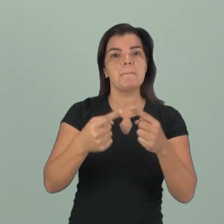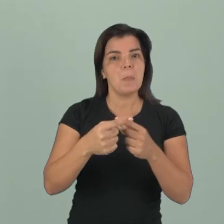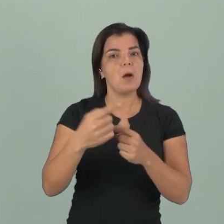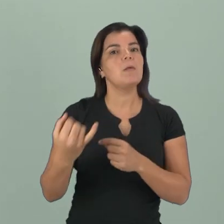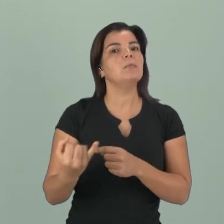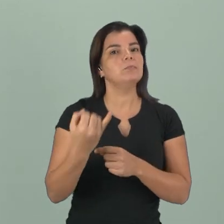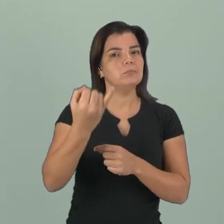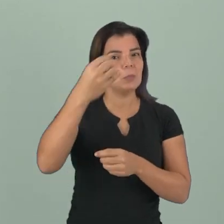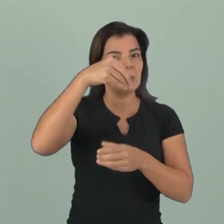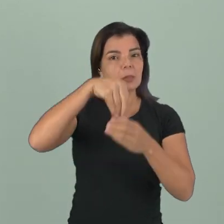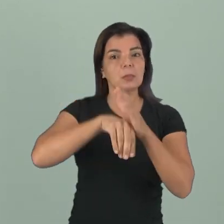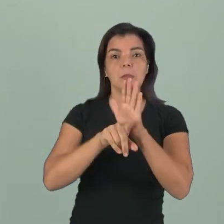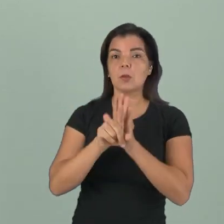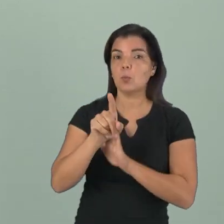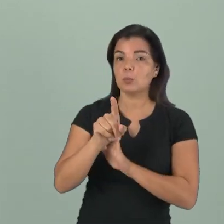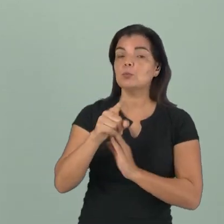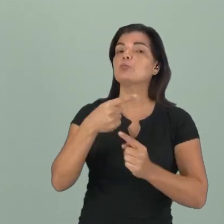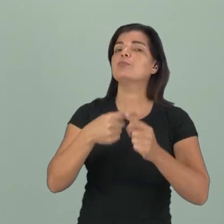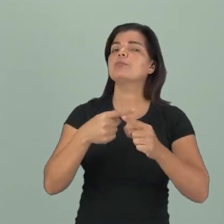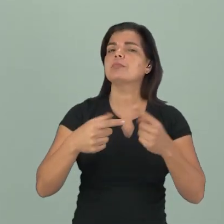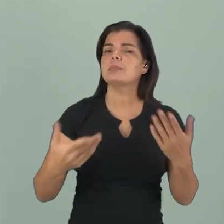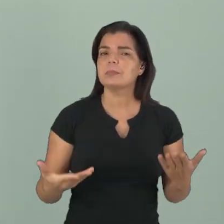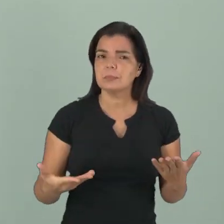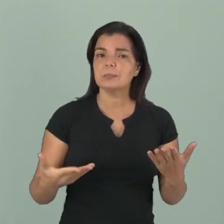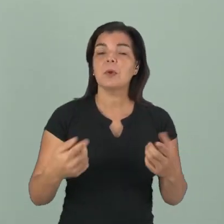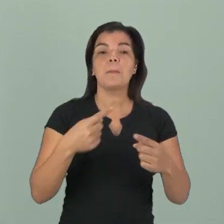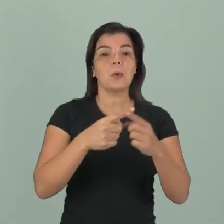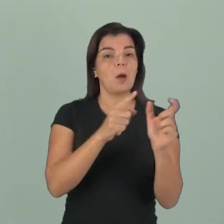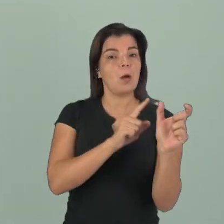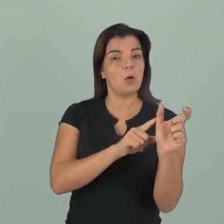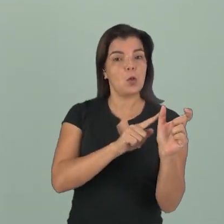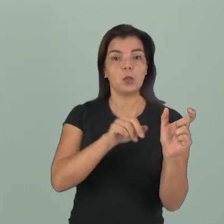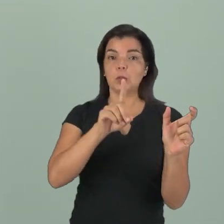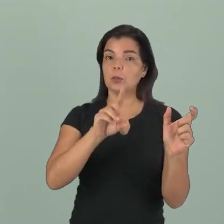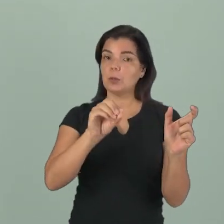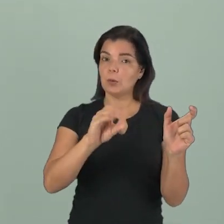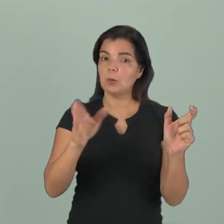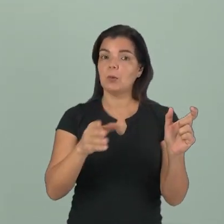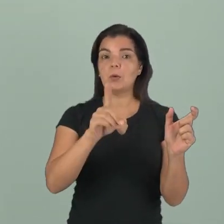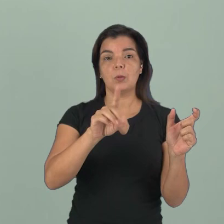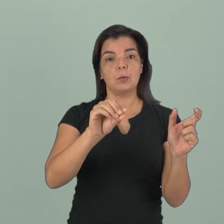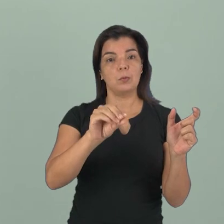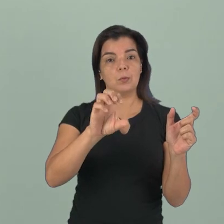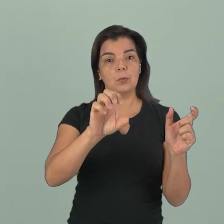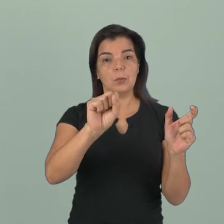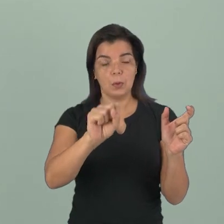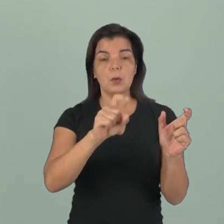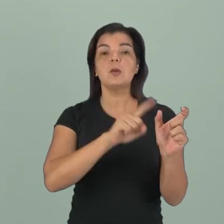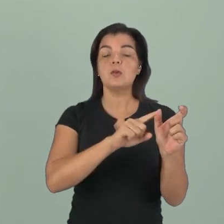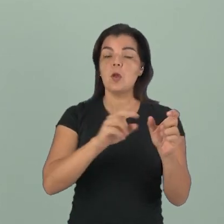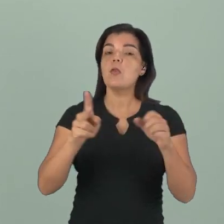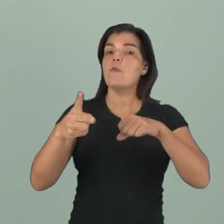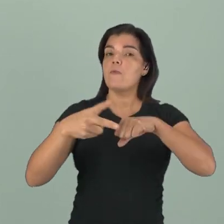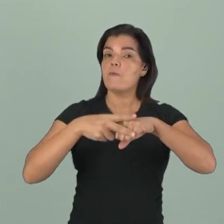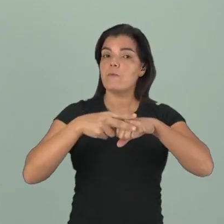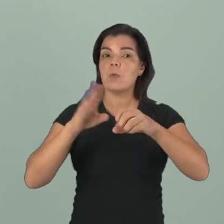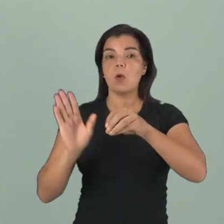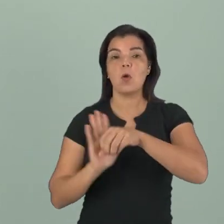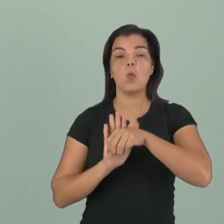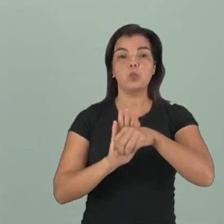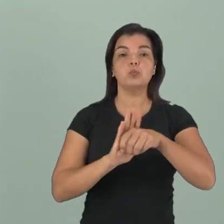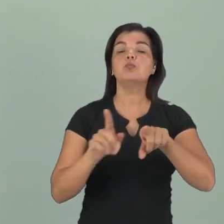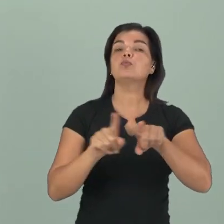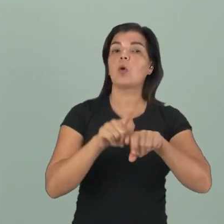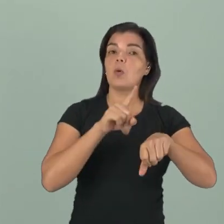muitíssimo importante dentro da sua pergunta. Por quê? Porque a palavrinha do e does, esse verbo auxiliar, ele carrega com ele